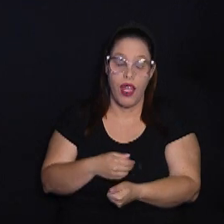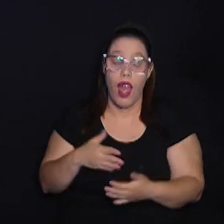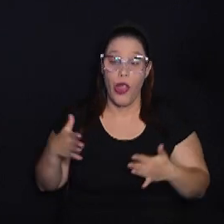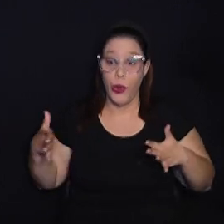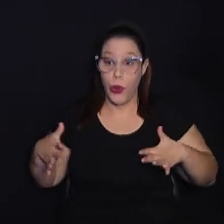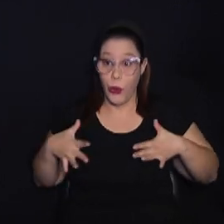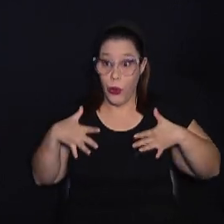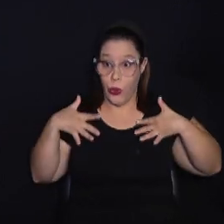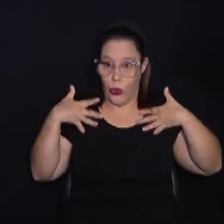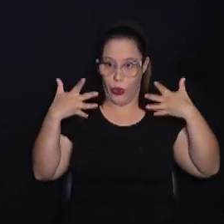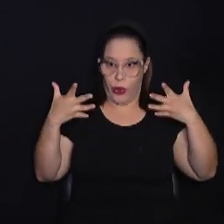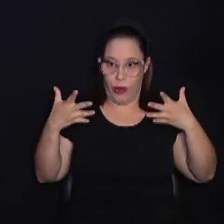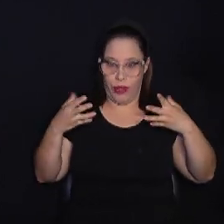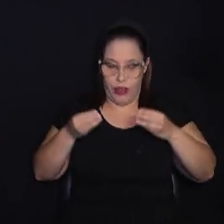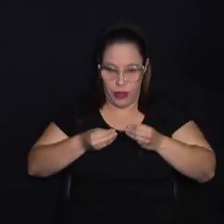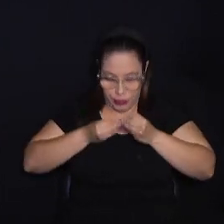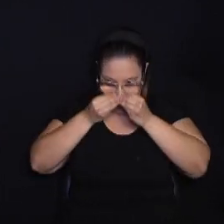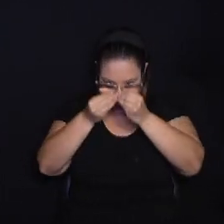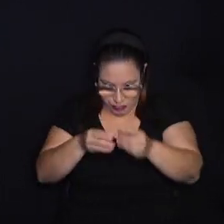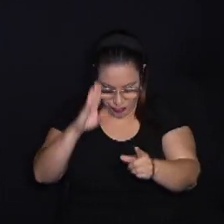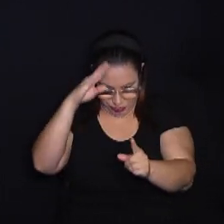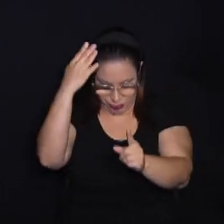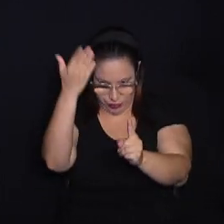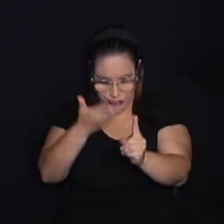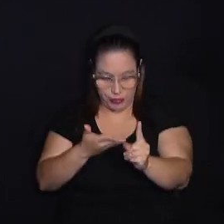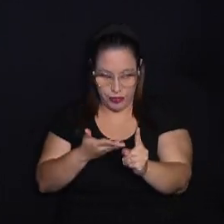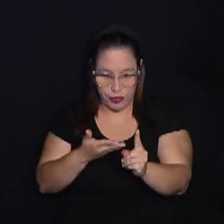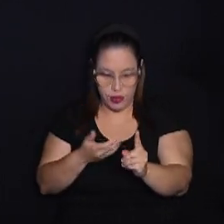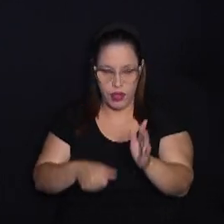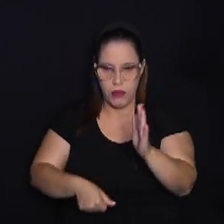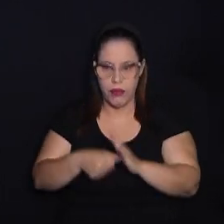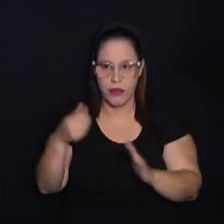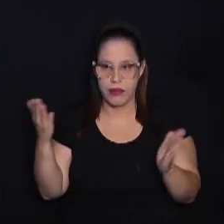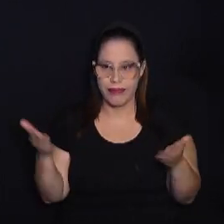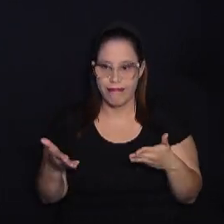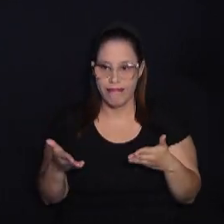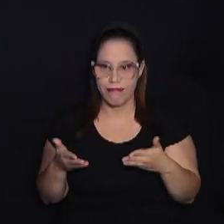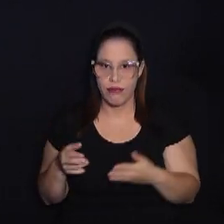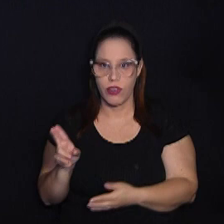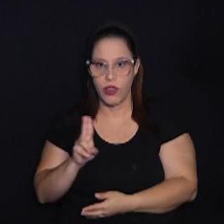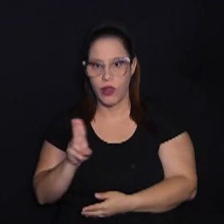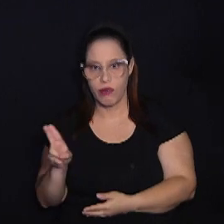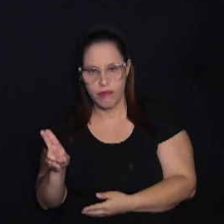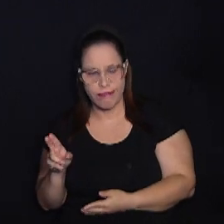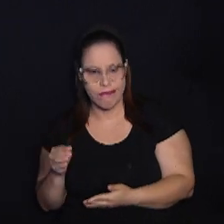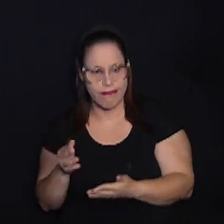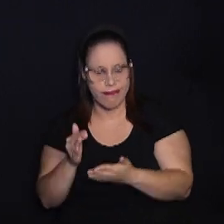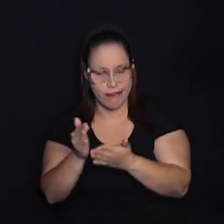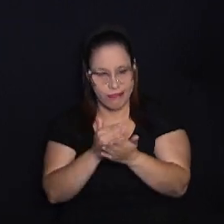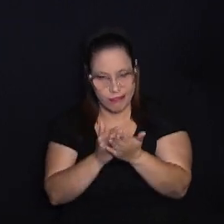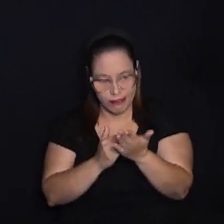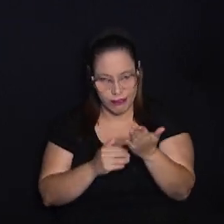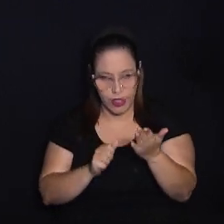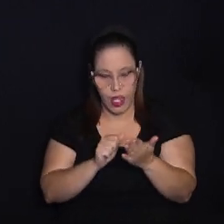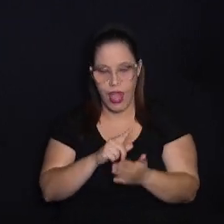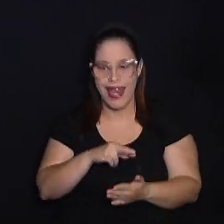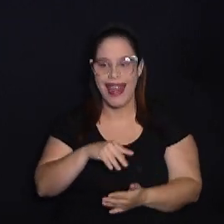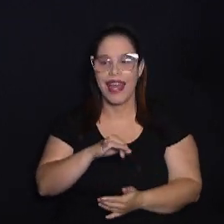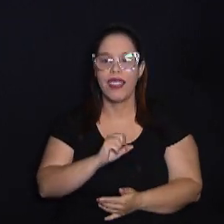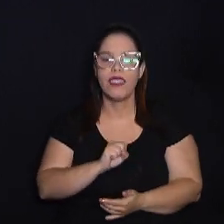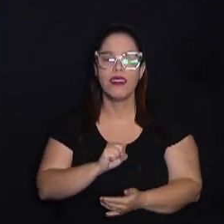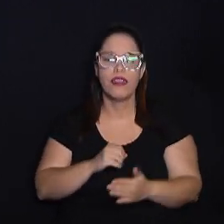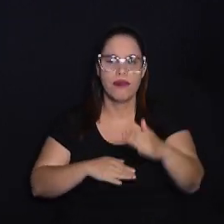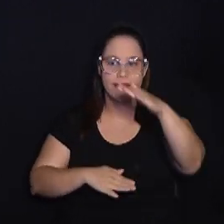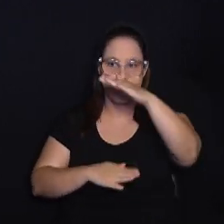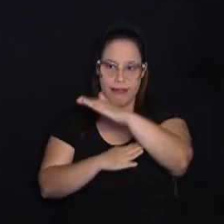por receber essa honraria e, a partir de hoje, o seu nome está inscrito nos anais da Câmara Municipal